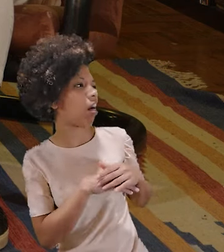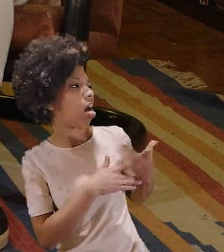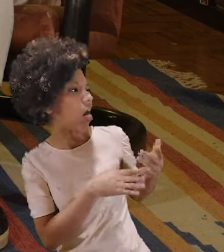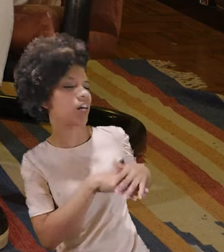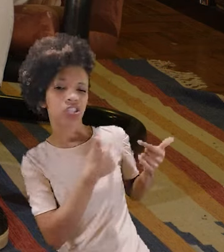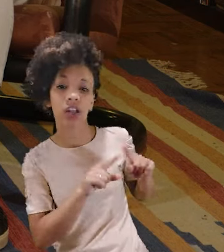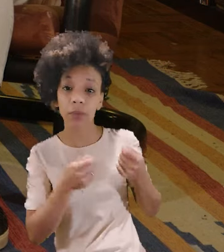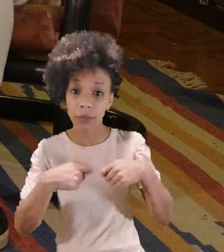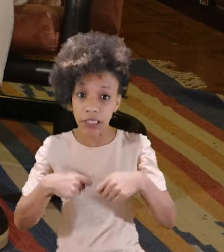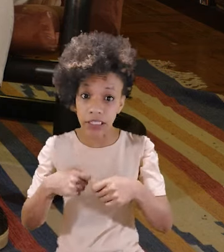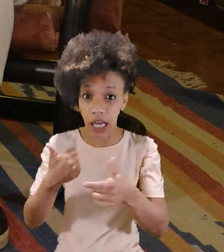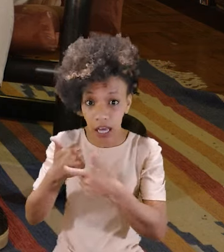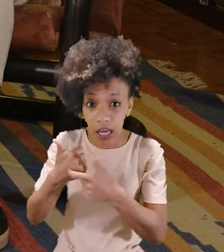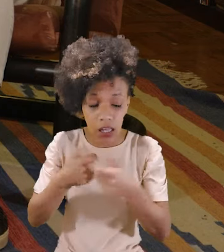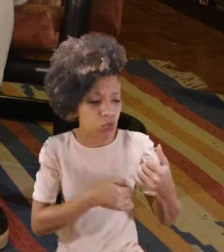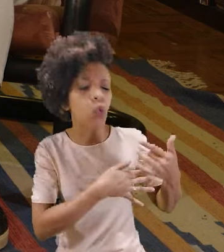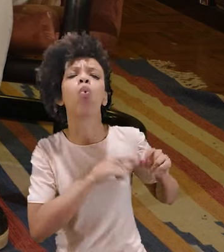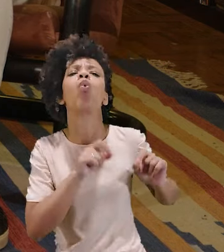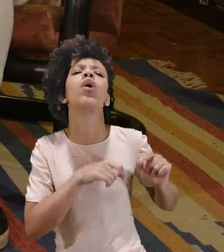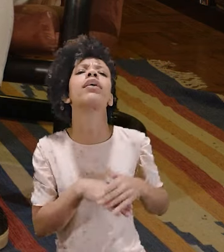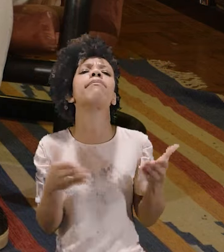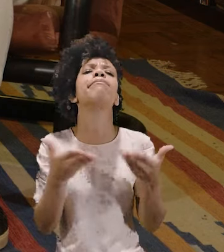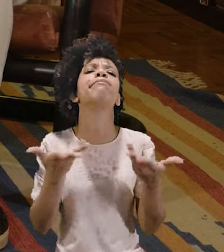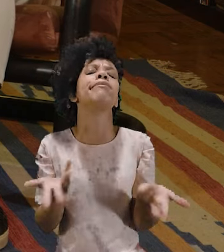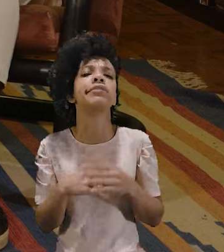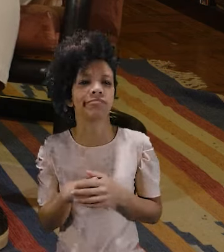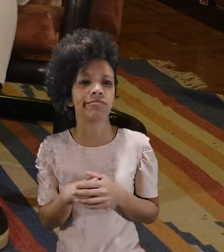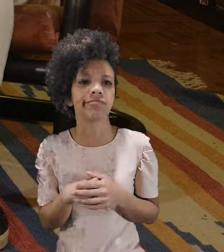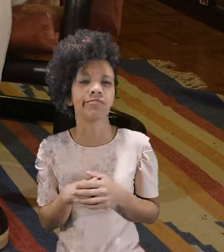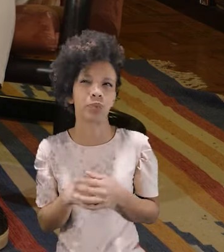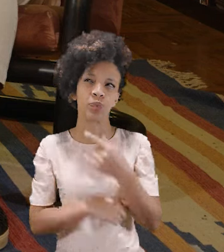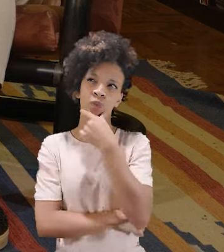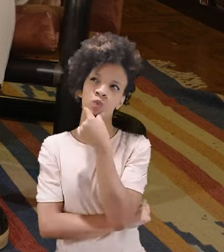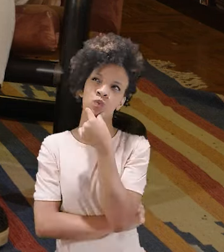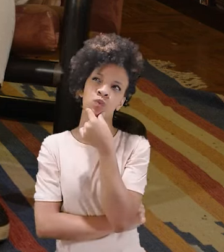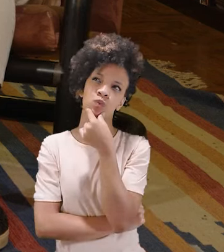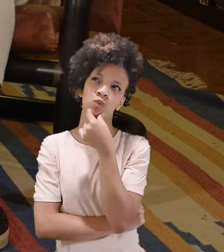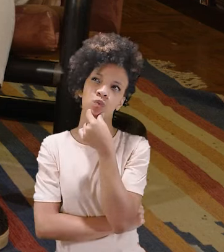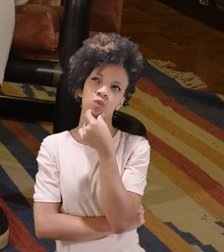lá e que mesmo e comenta comenta aqui que eu posso comentar pra galera comentar